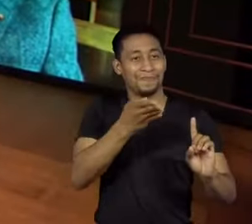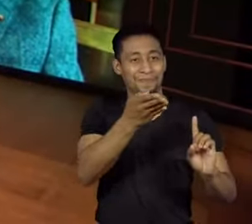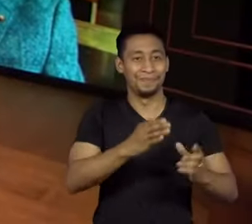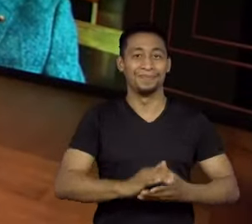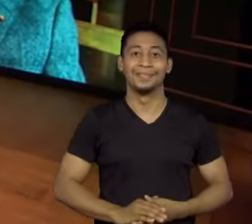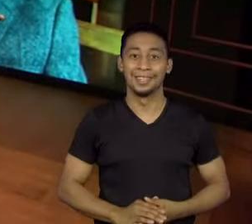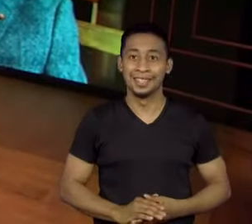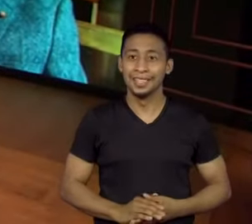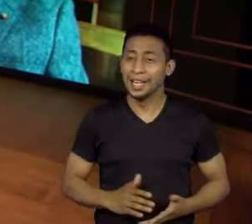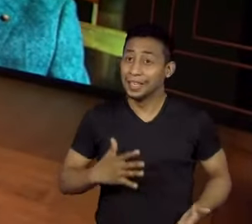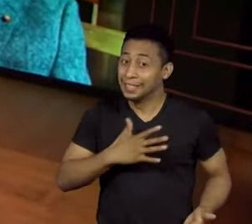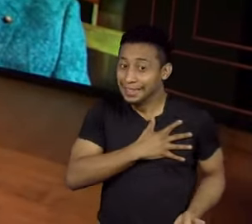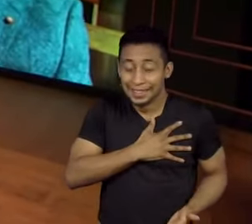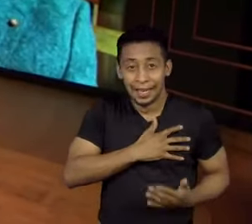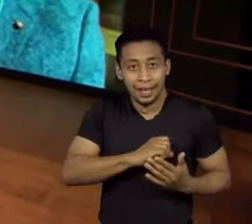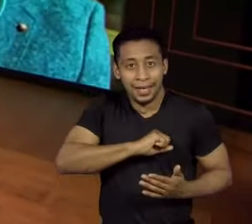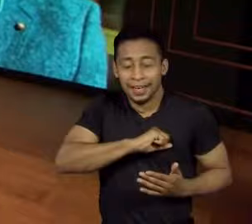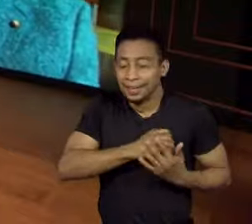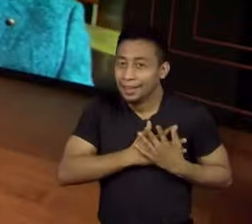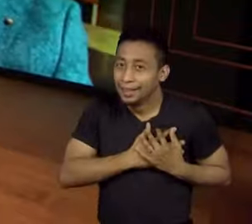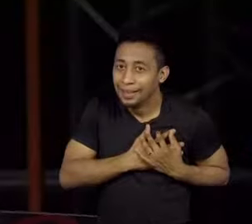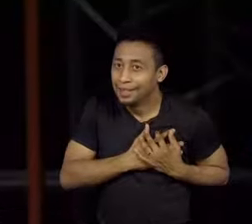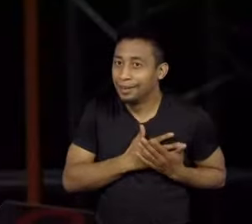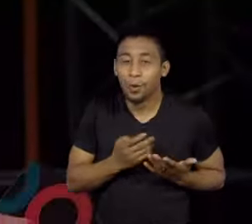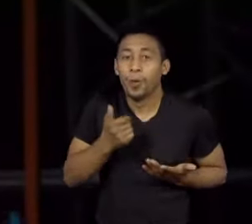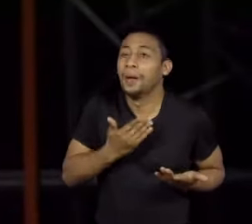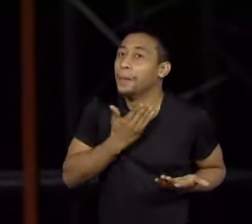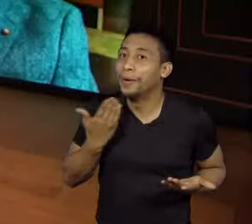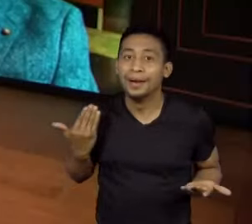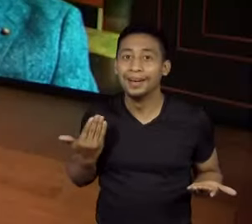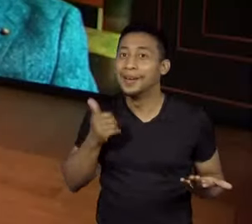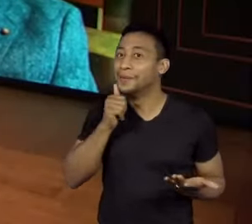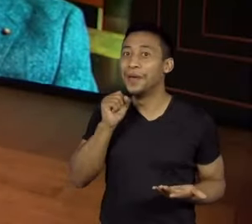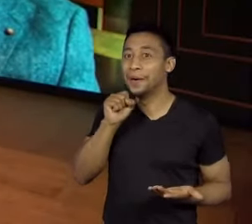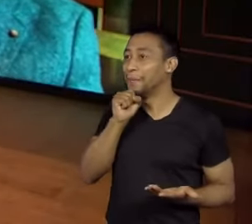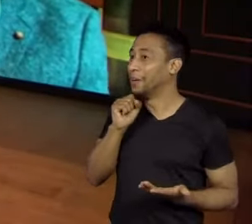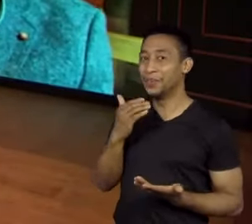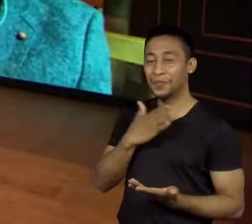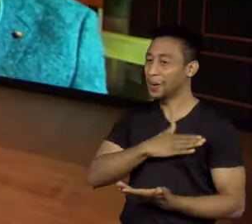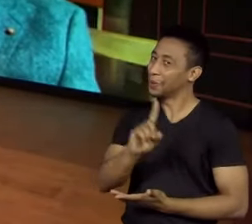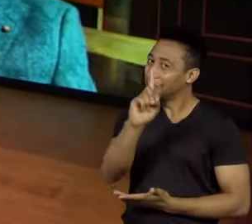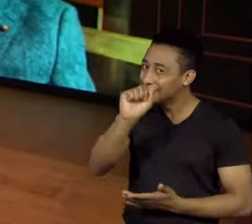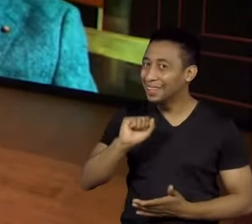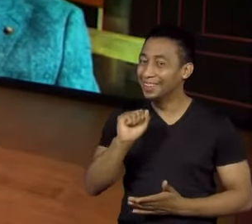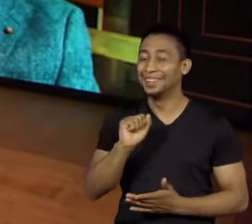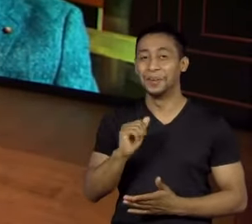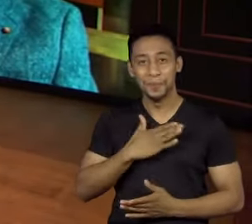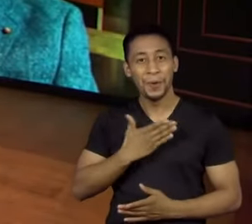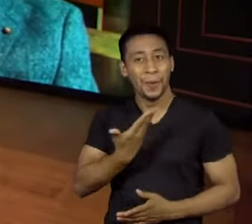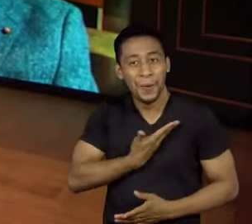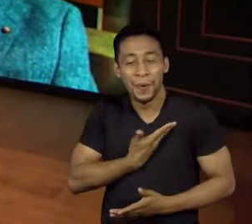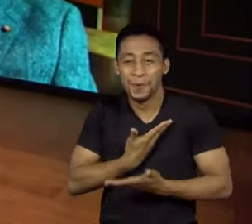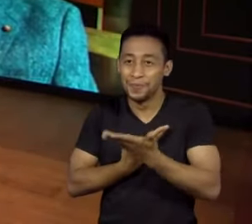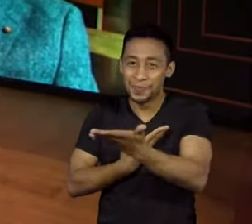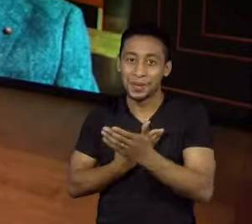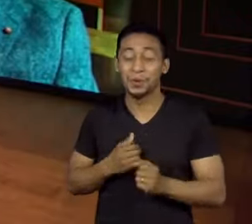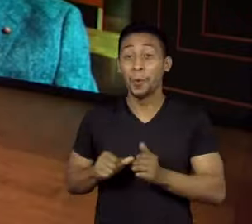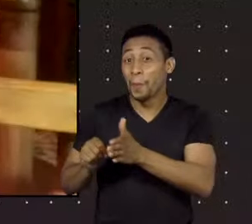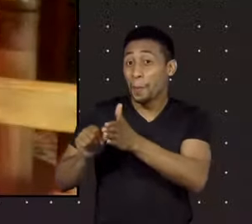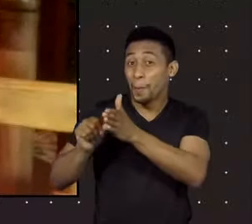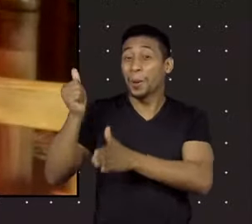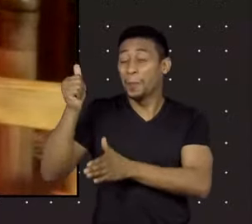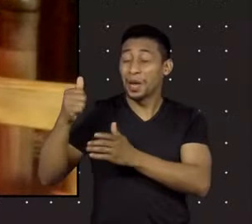Bom, vocês querem me matar do coração aqui? Pô? Minha mãe não vai gostar disso, não. Meu querido amigo. Aliás, o primeiro concerto que eu